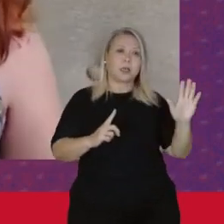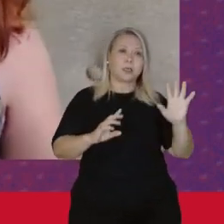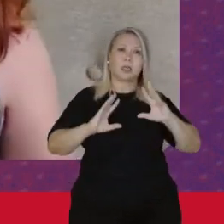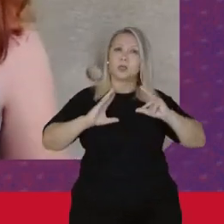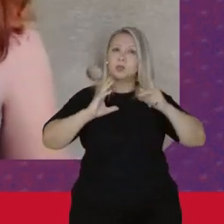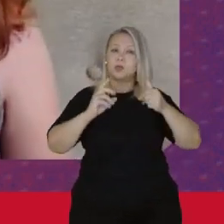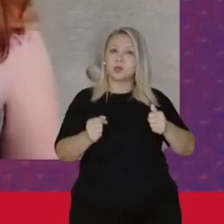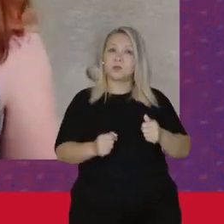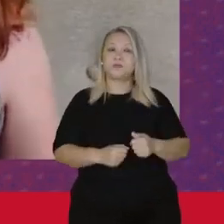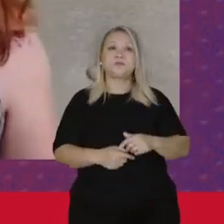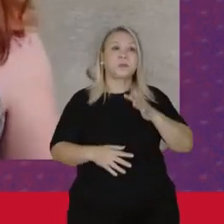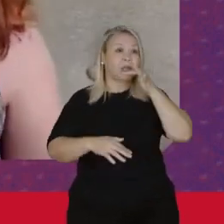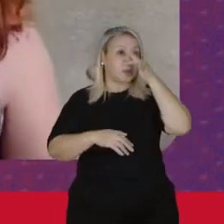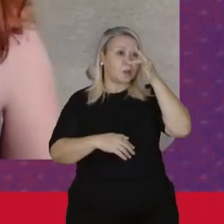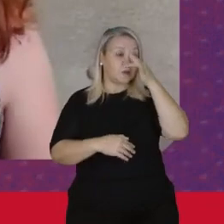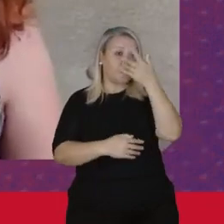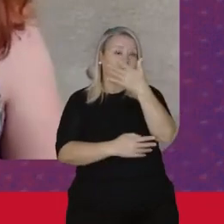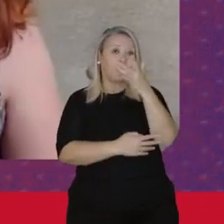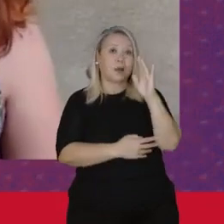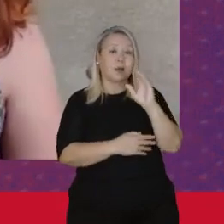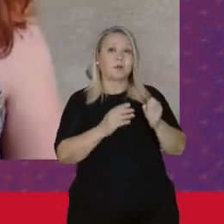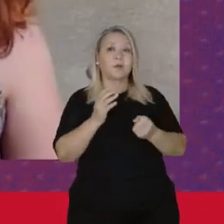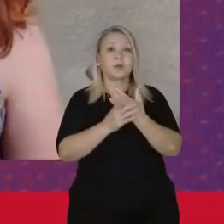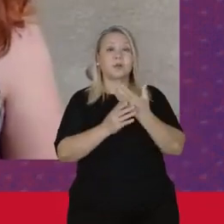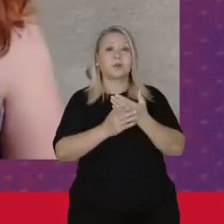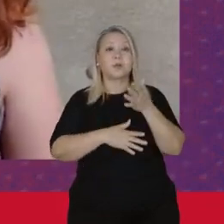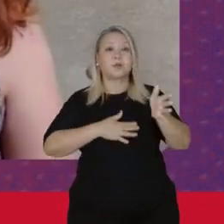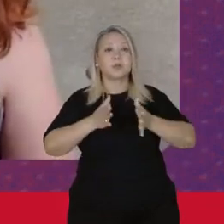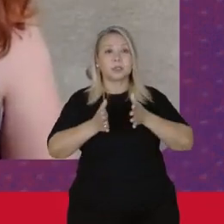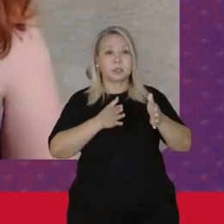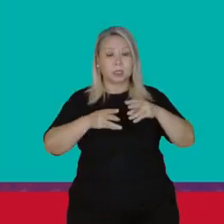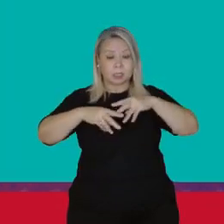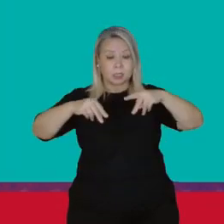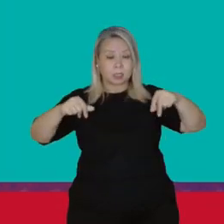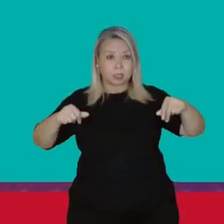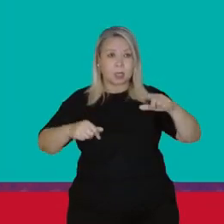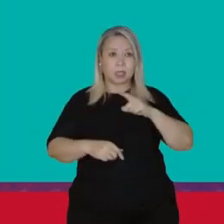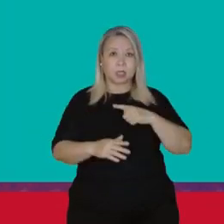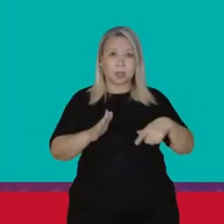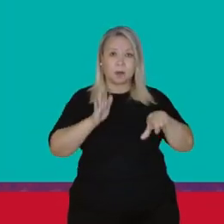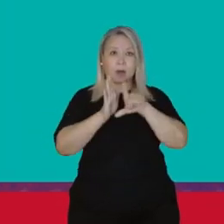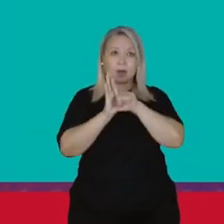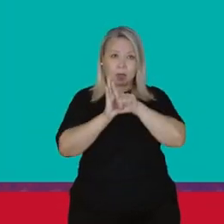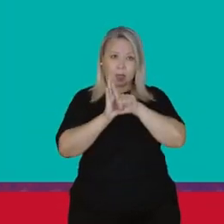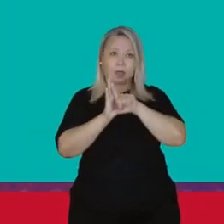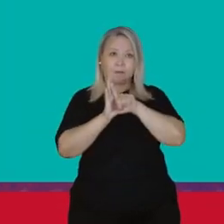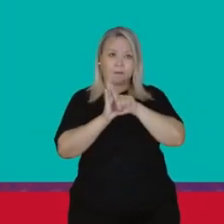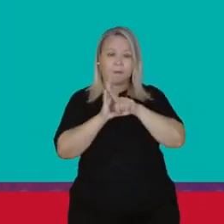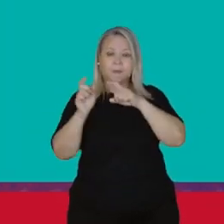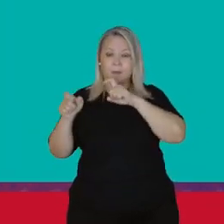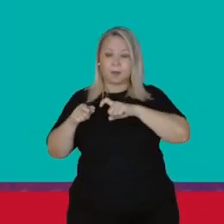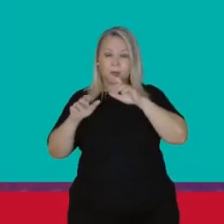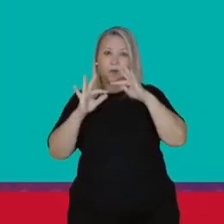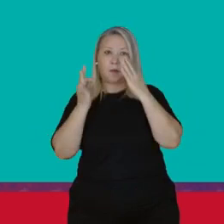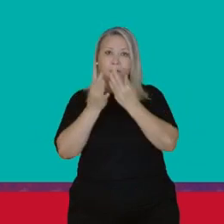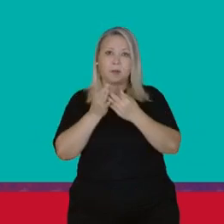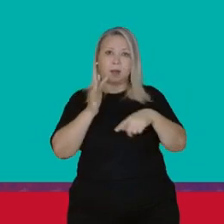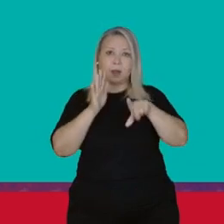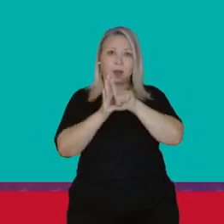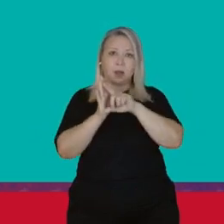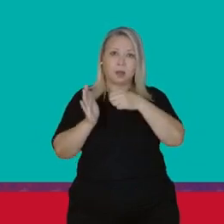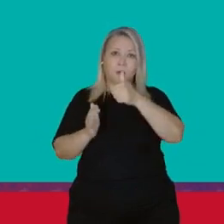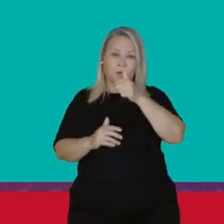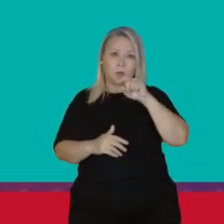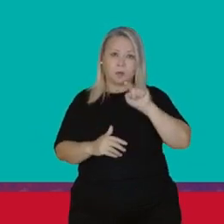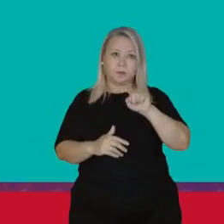fauna e flora e de formas de condição de acesso à terra, né? Nós temos a Lei da Agricultura Familiar, que é a Lei